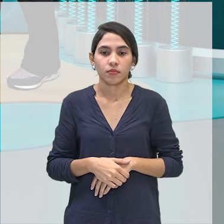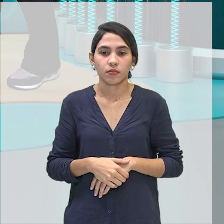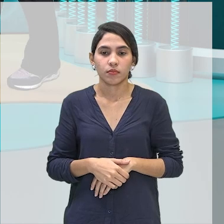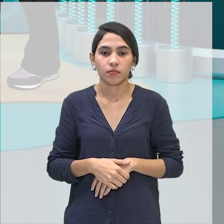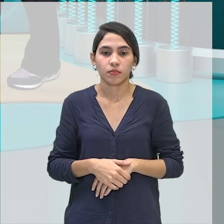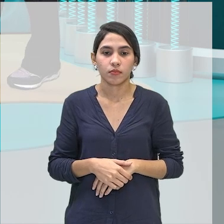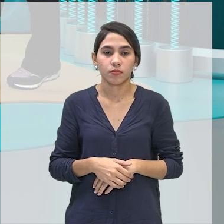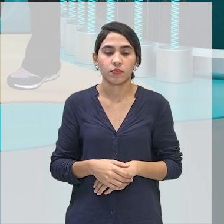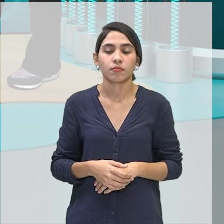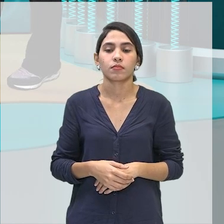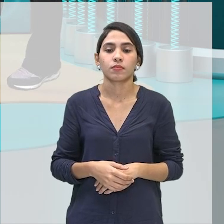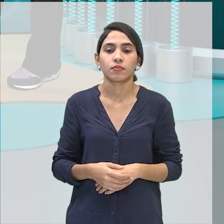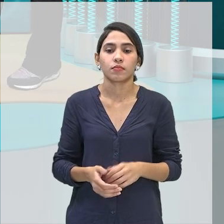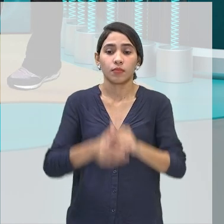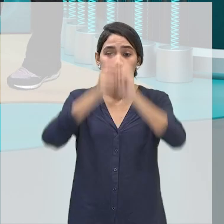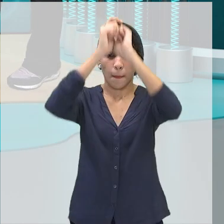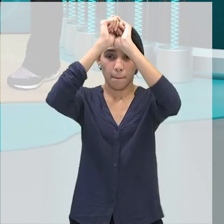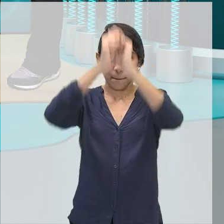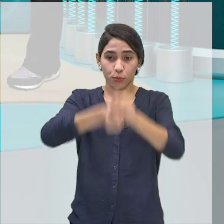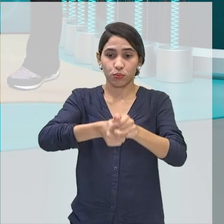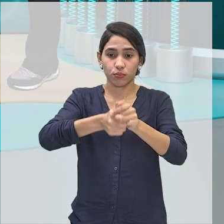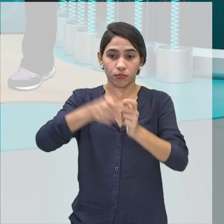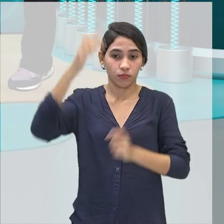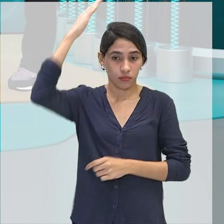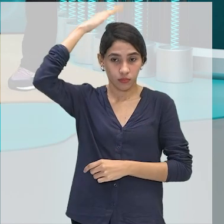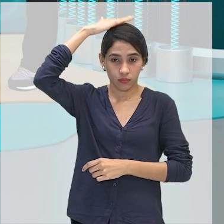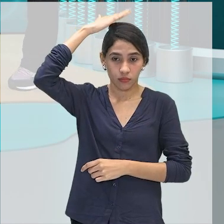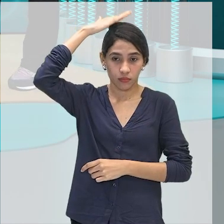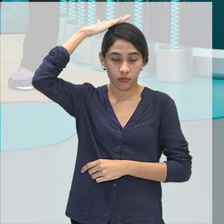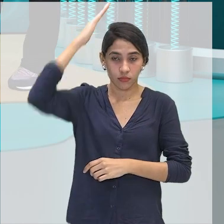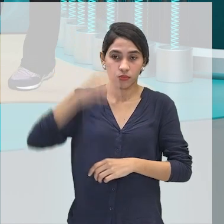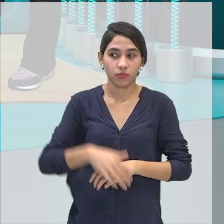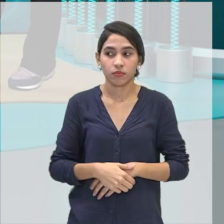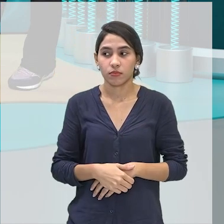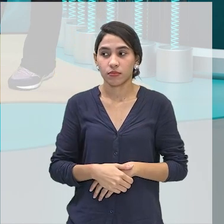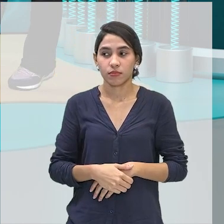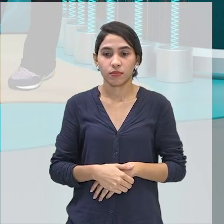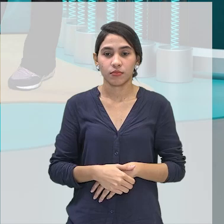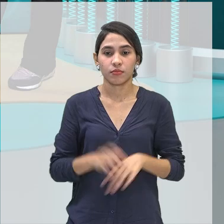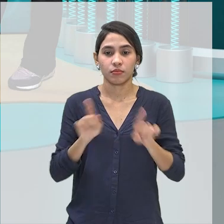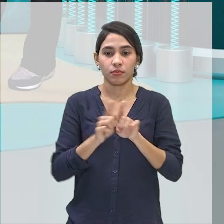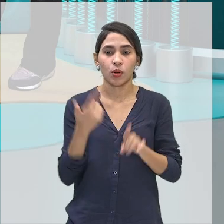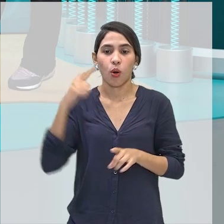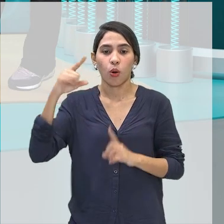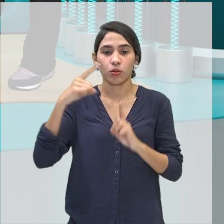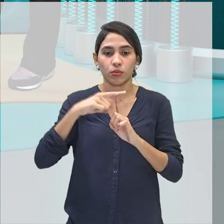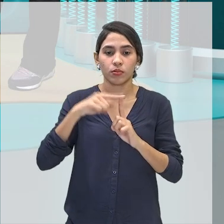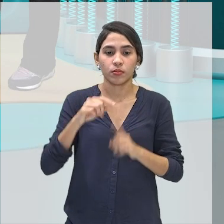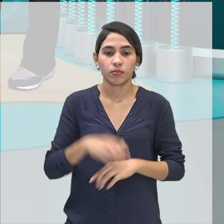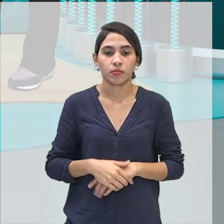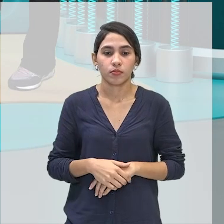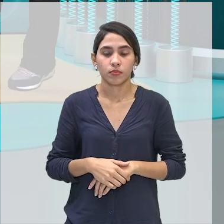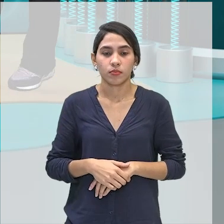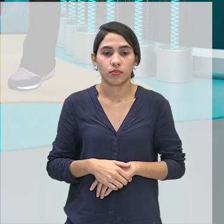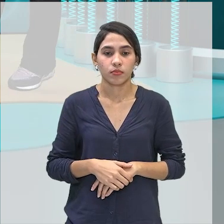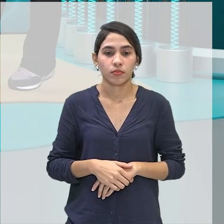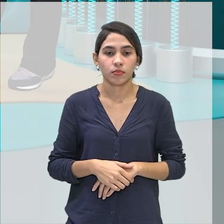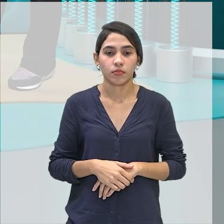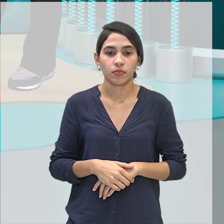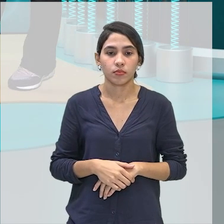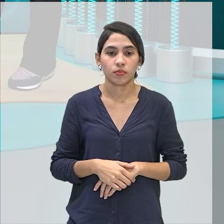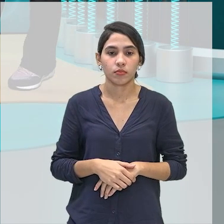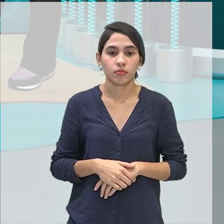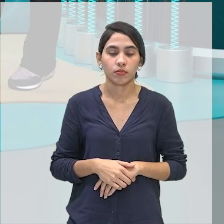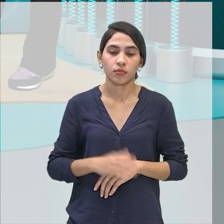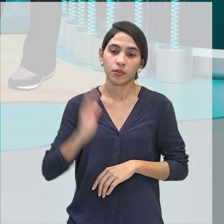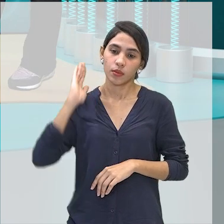o golpe na cabeça, certo? O próximo golpe que vocês irão ver, vamos